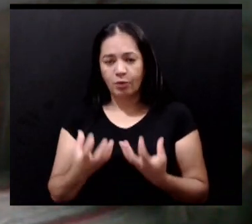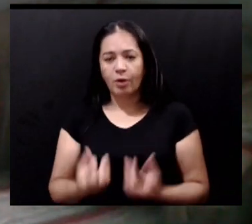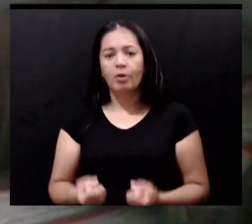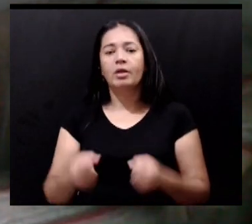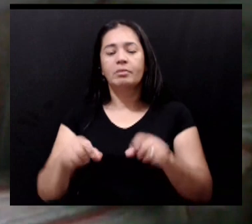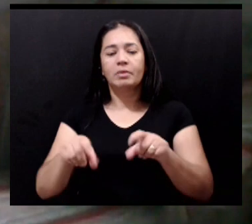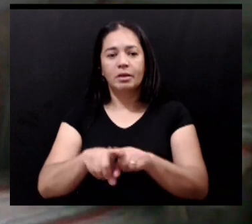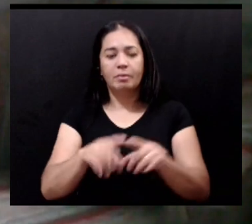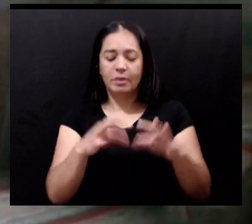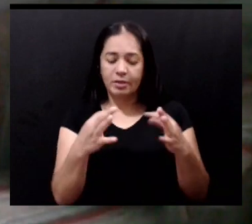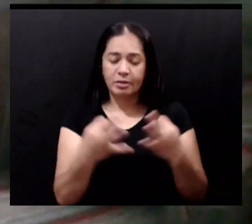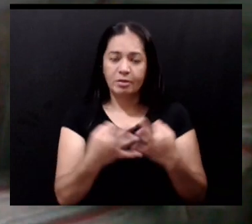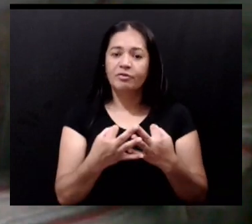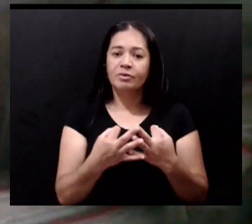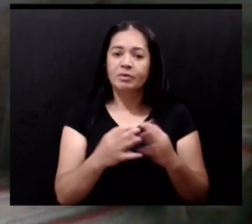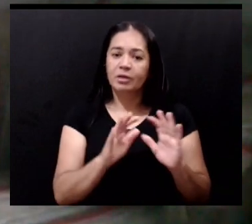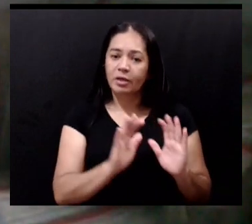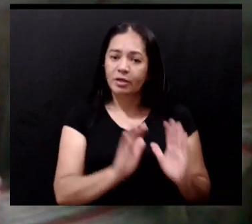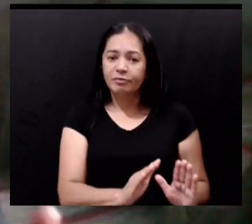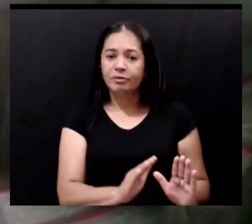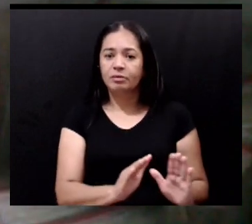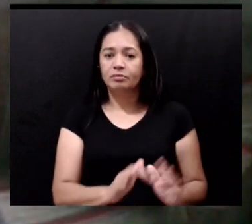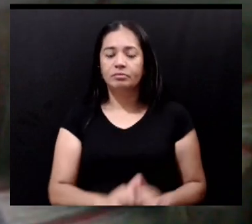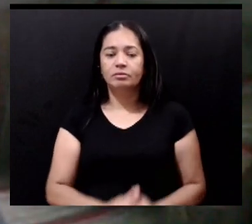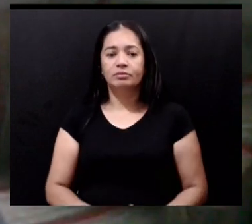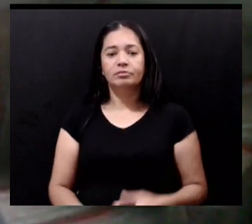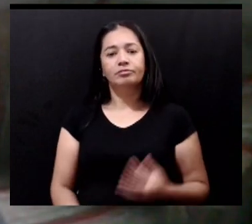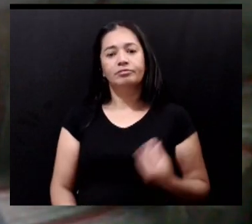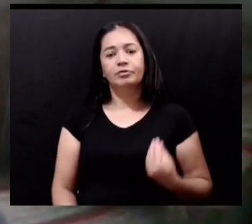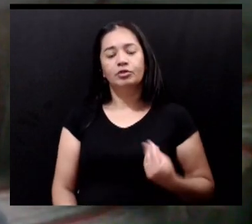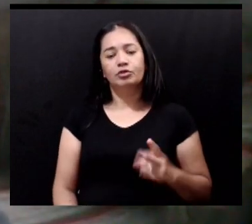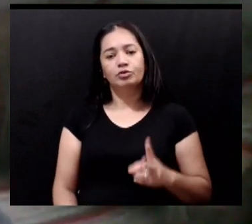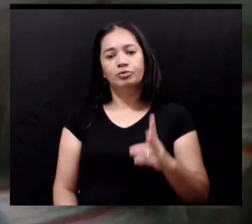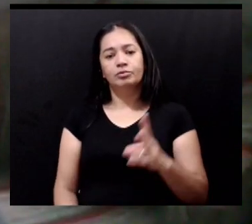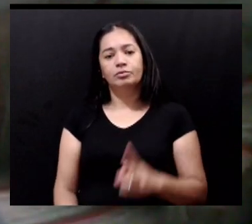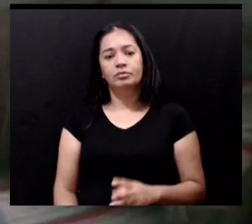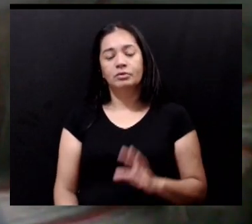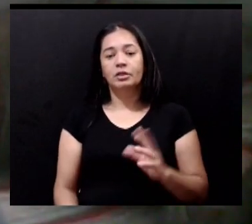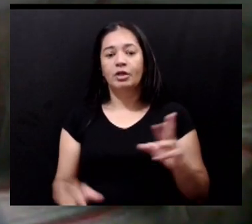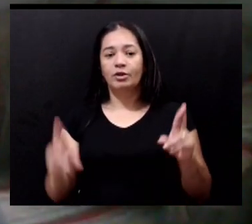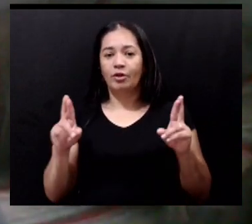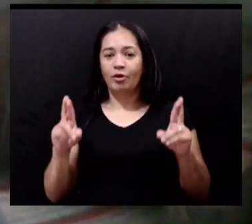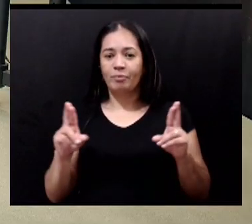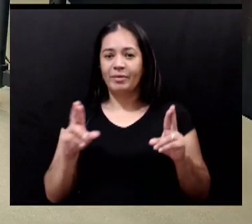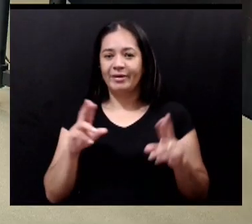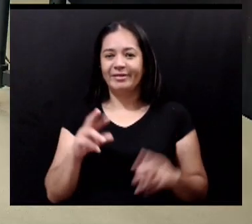que ficam com essa morte do ente querido. Espero ter te respondido.